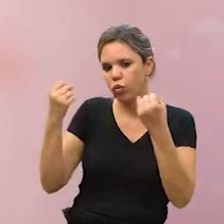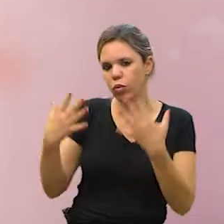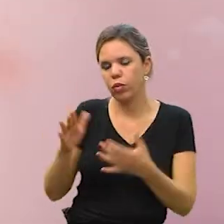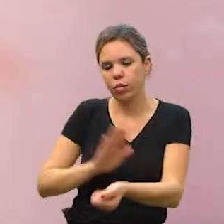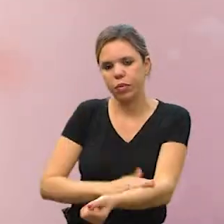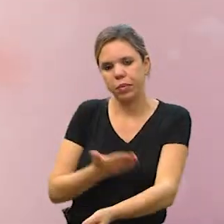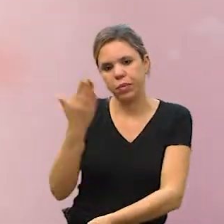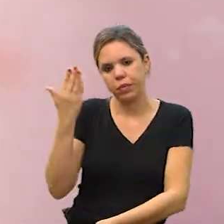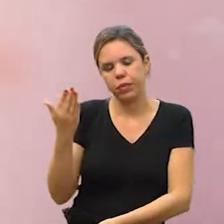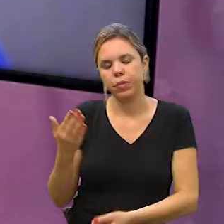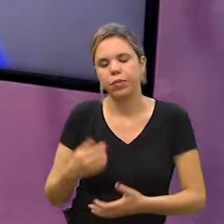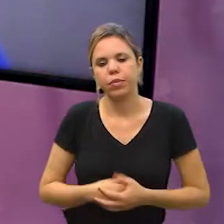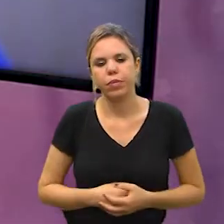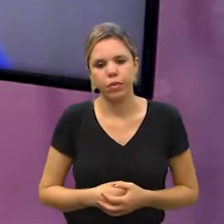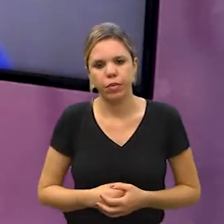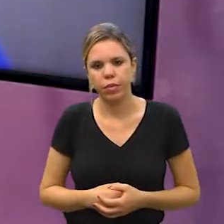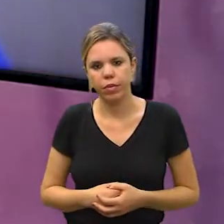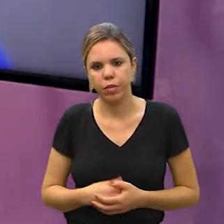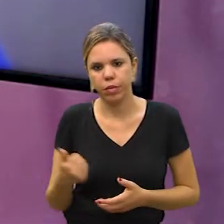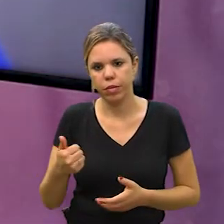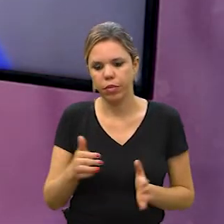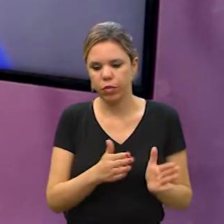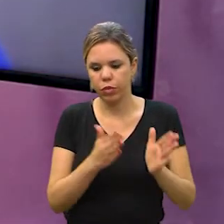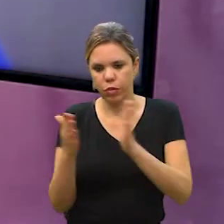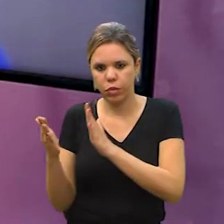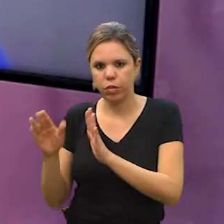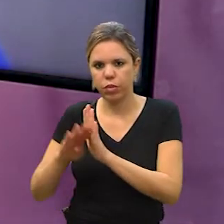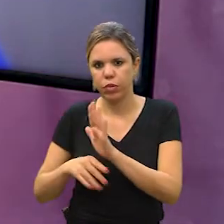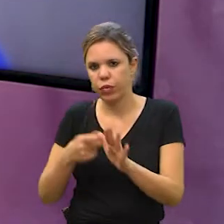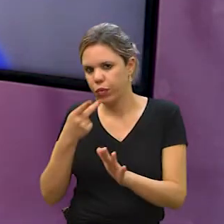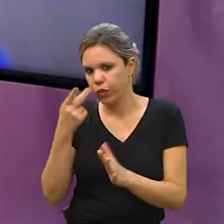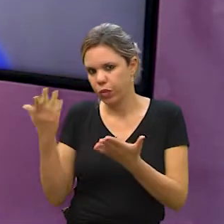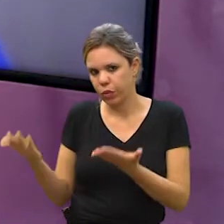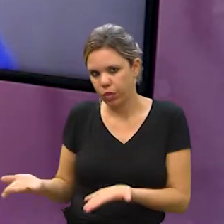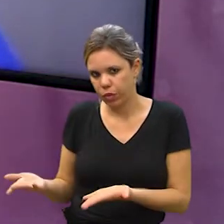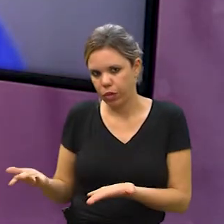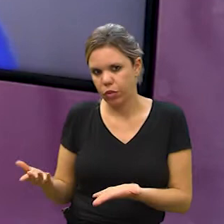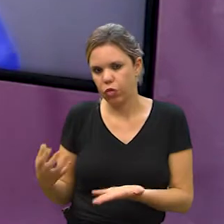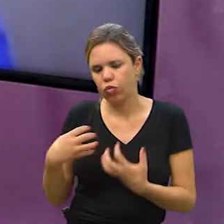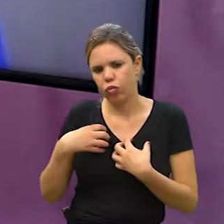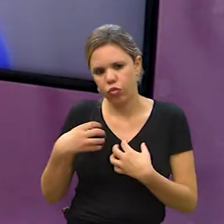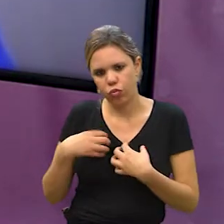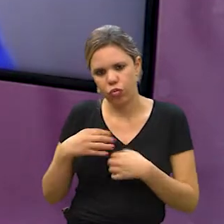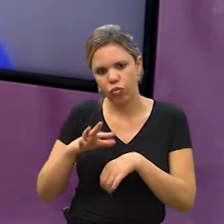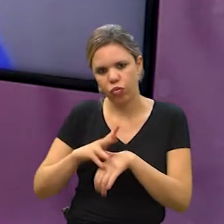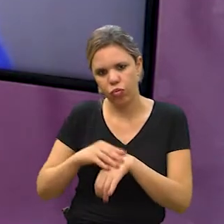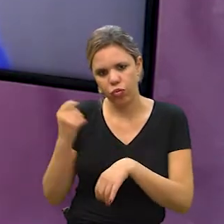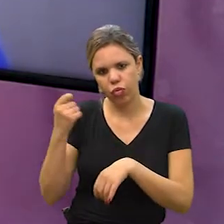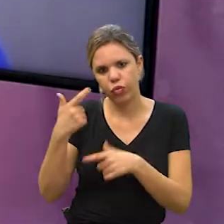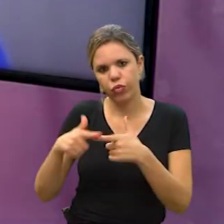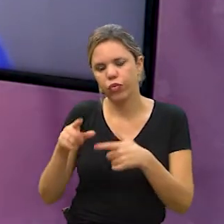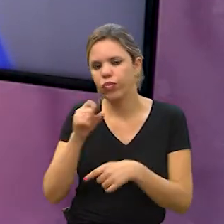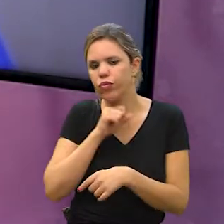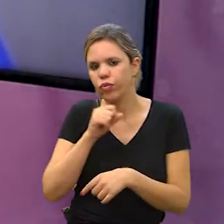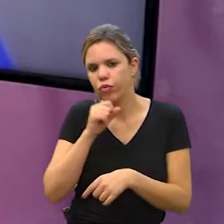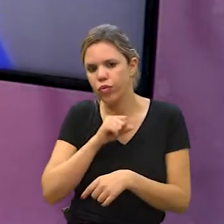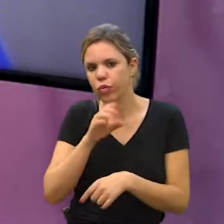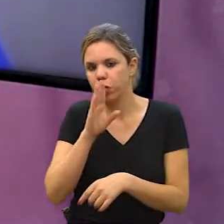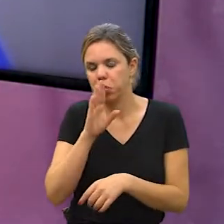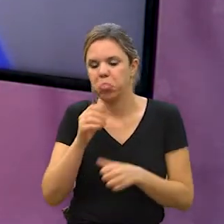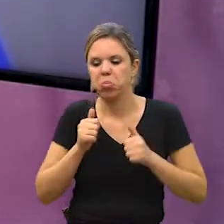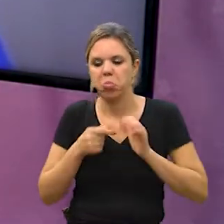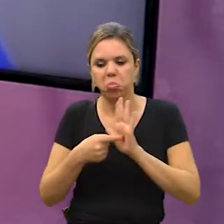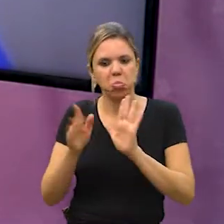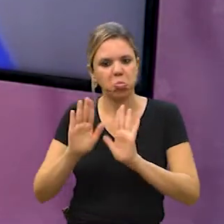sobre hipertensão arterial eu tô indo o primeiro bloco A gente falou aí um pouquinho dos sintomas que é uma doença crônica mas também